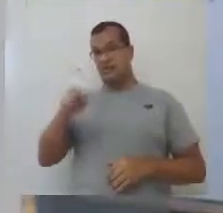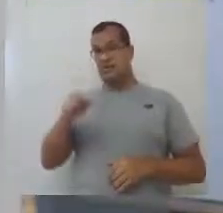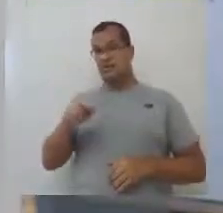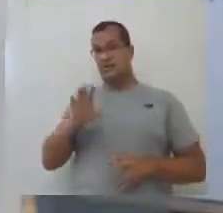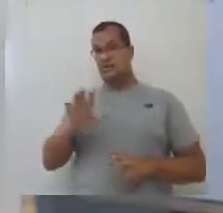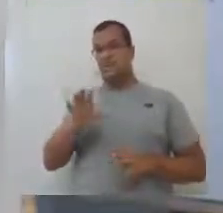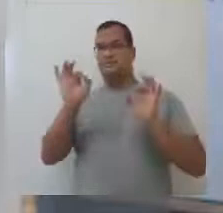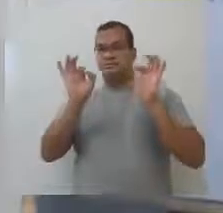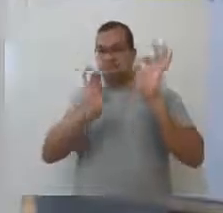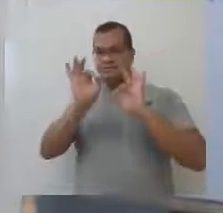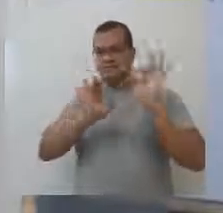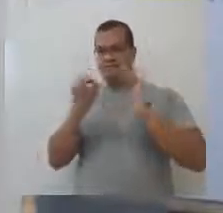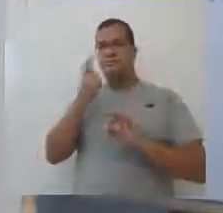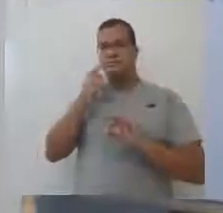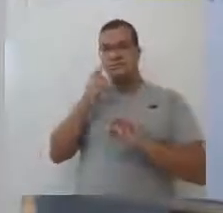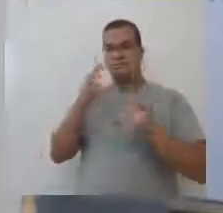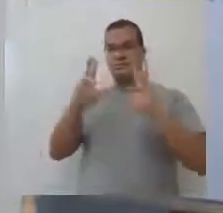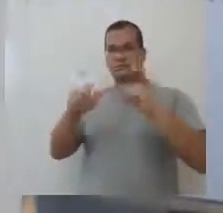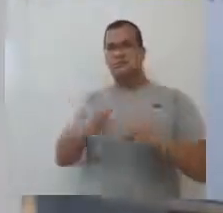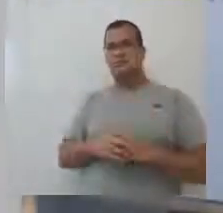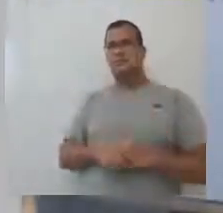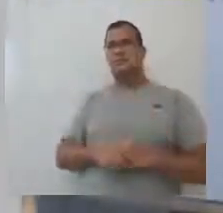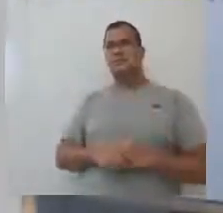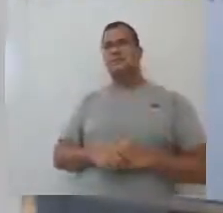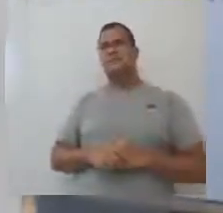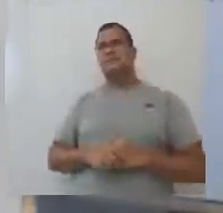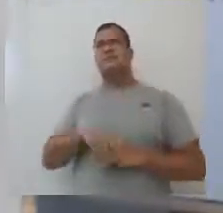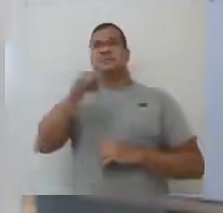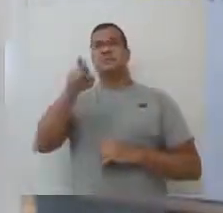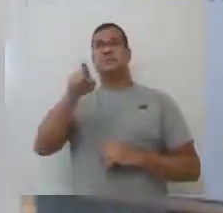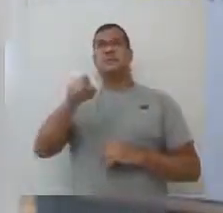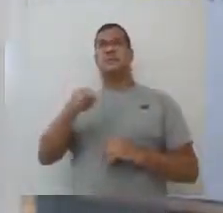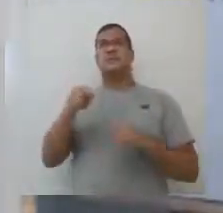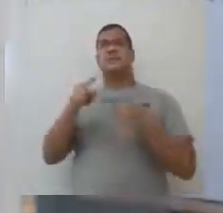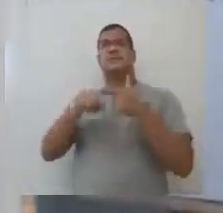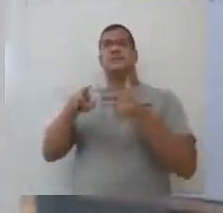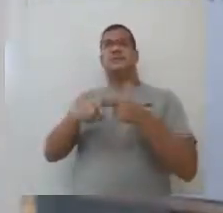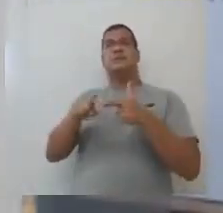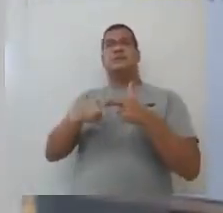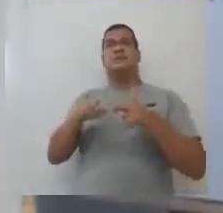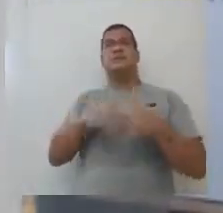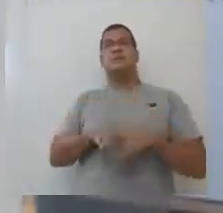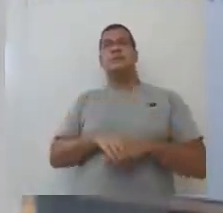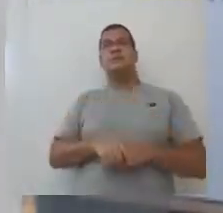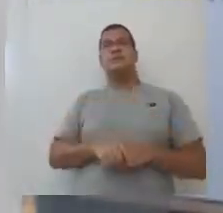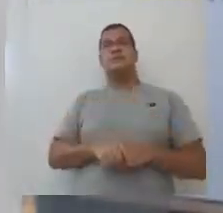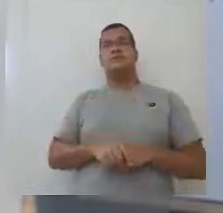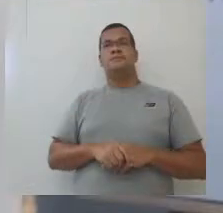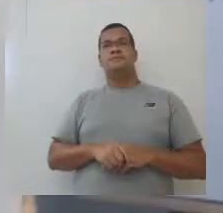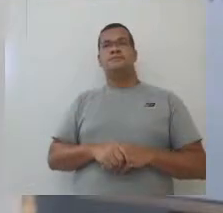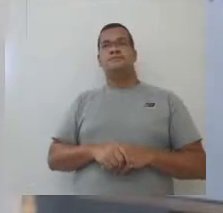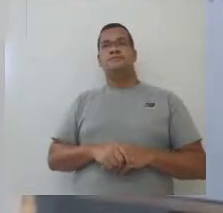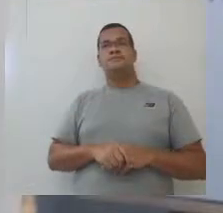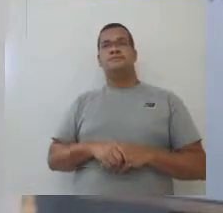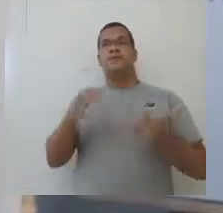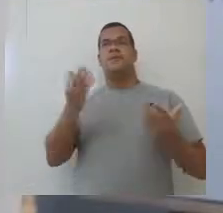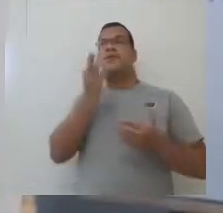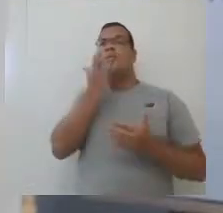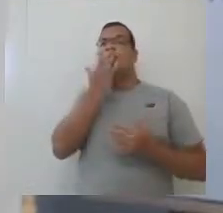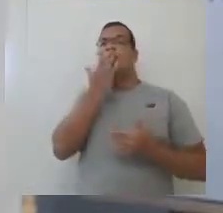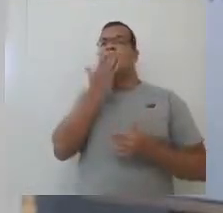mais organizado para vocês observarem tudo. Olha, esse problema tá falando dos olhos, ou melhor,